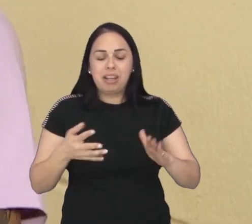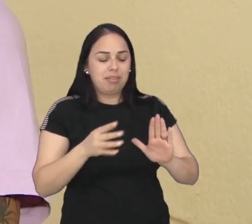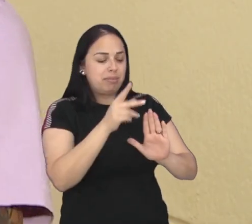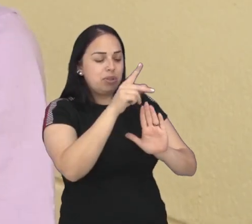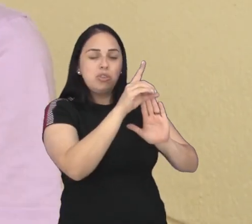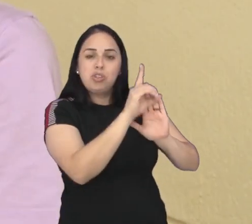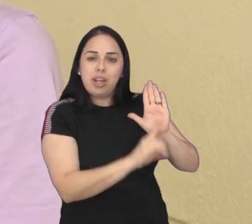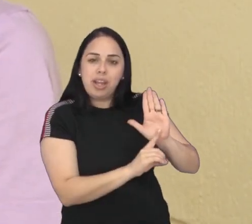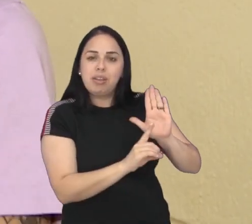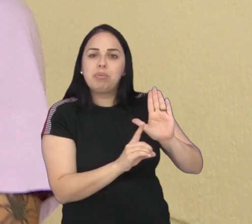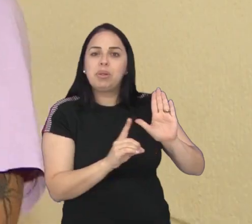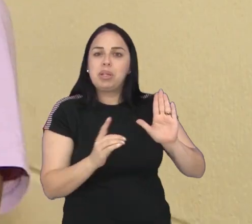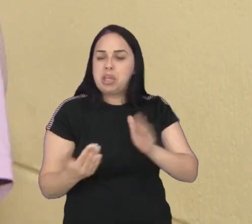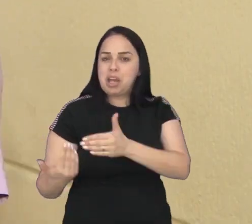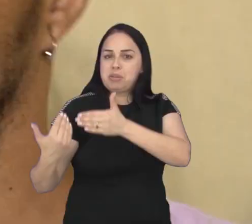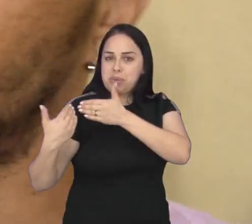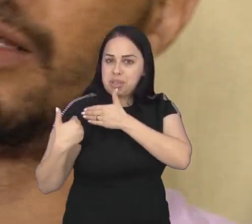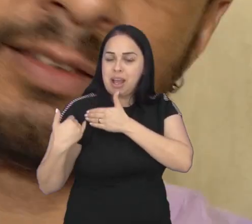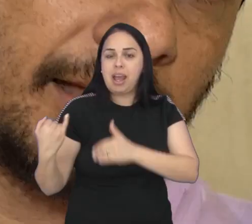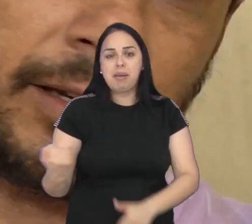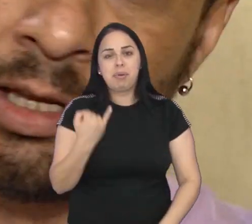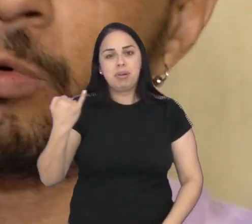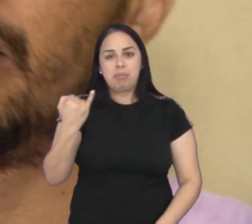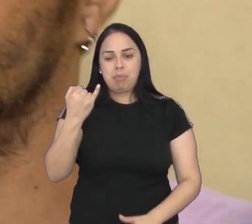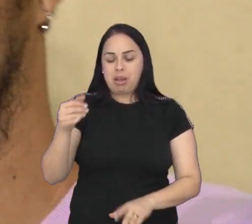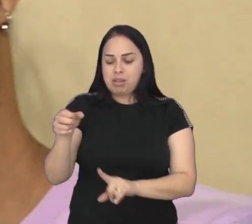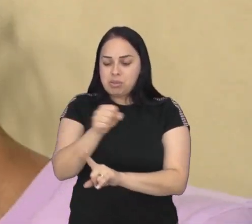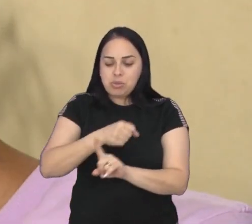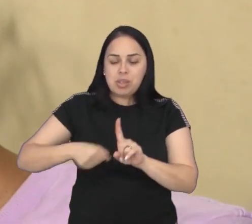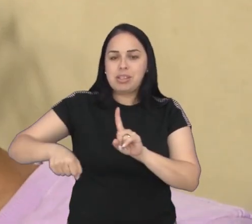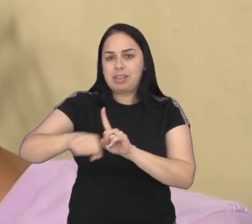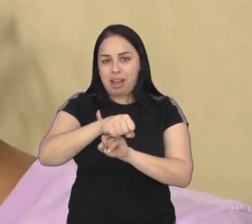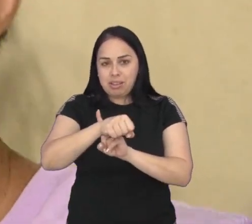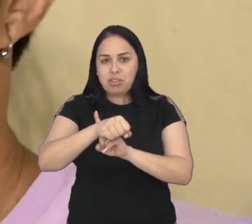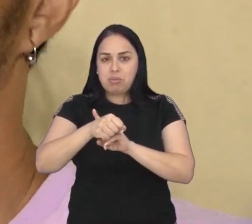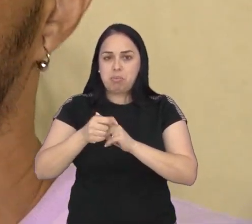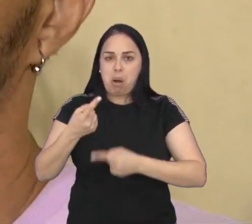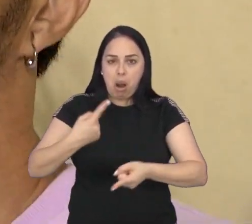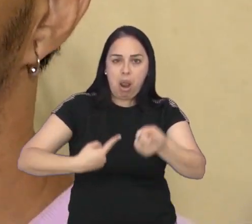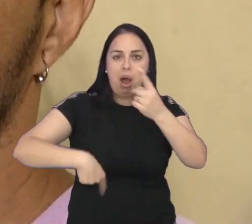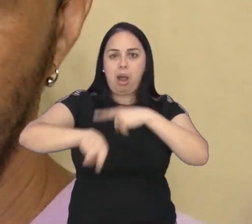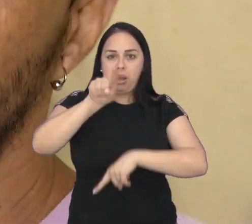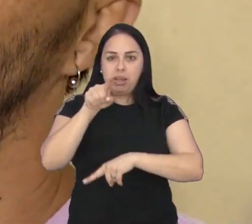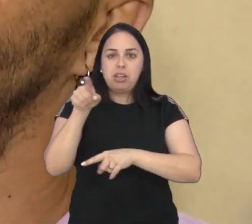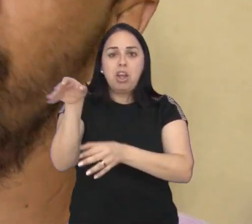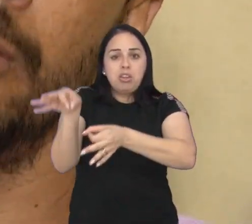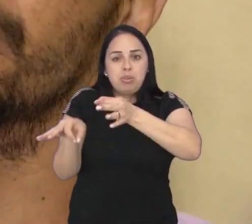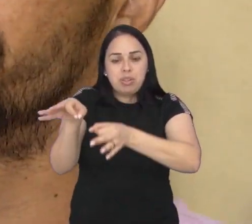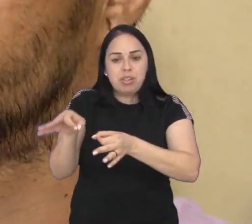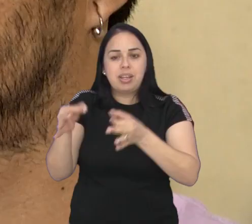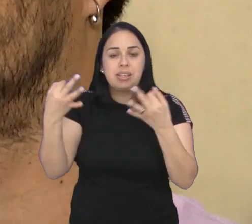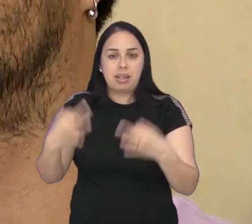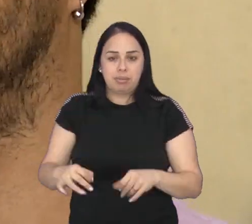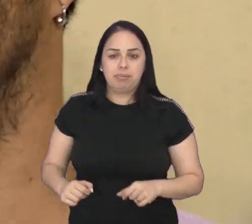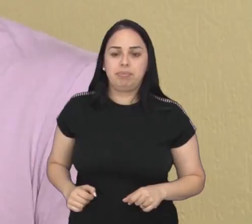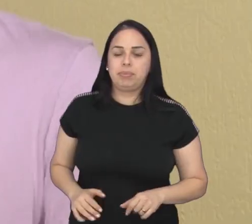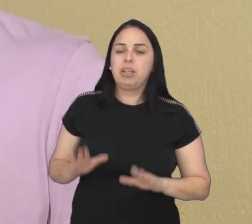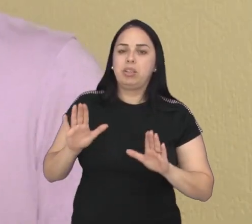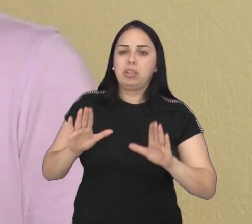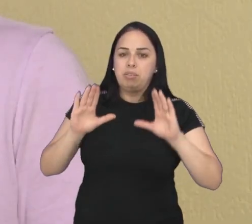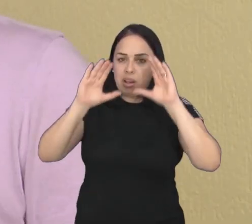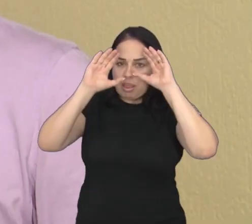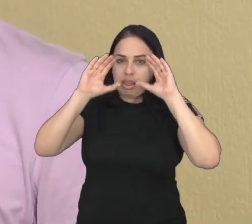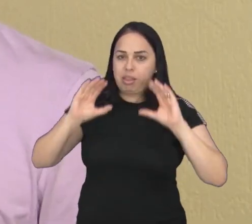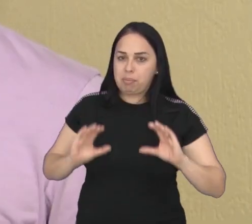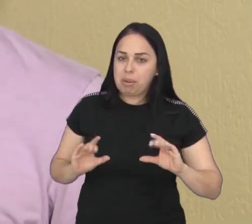e deveres é essencial para que uma sociedade possa se desenvolver e alcançar justiça social. Quando a gente está